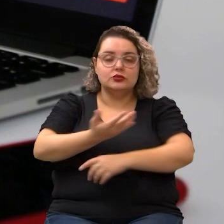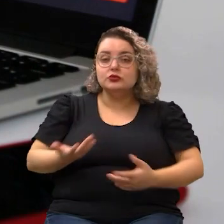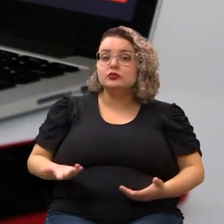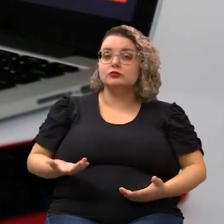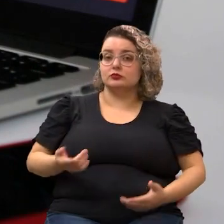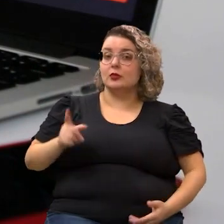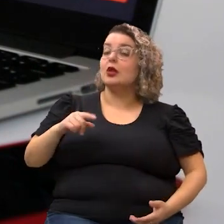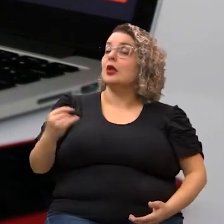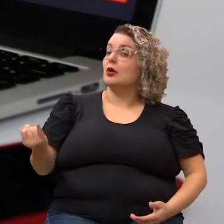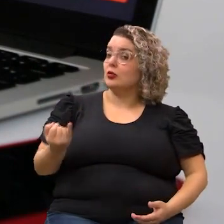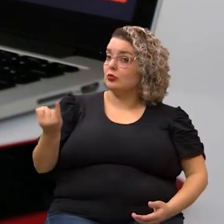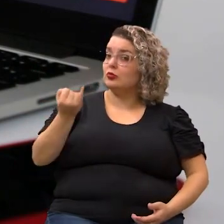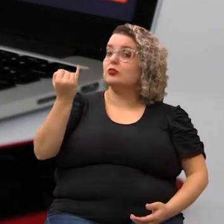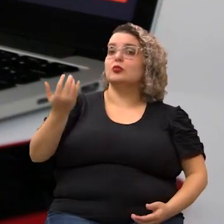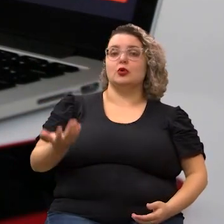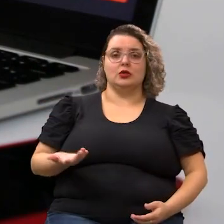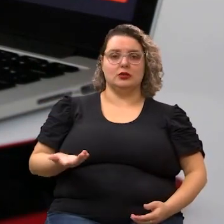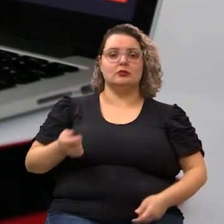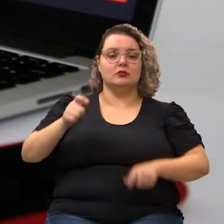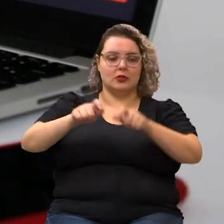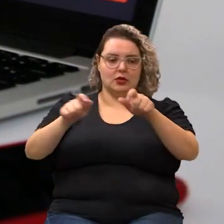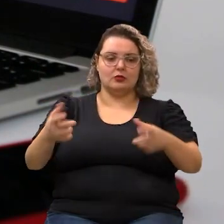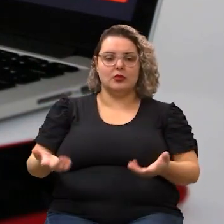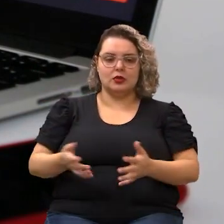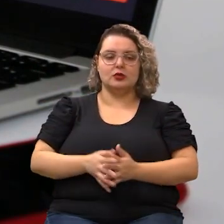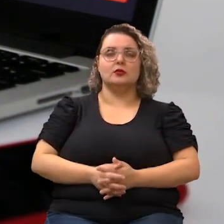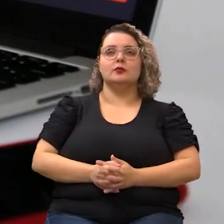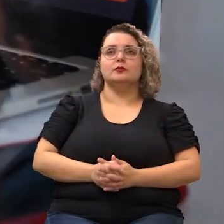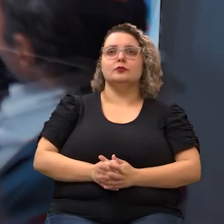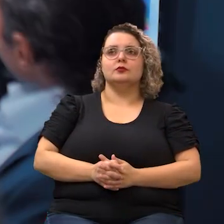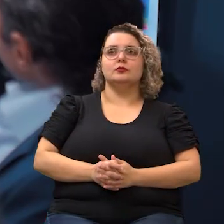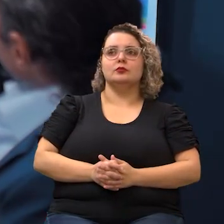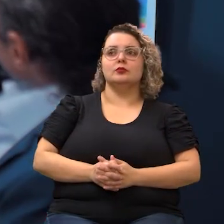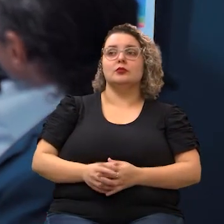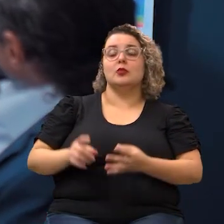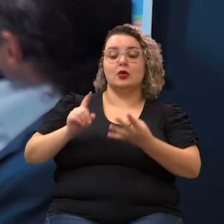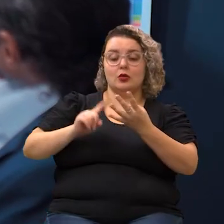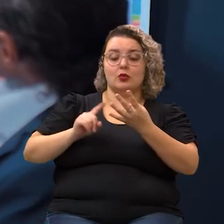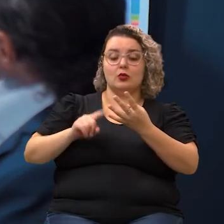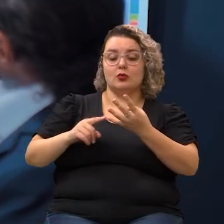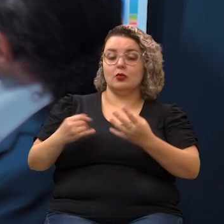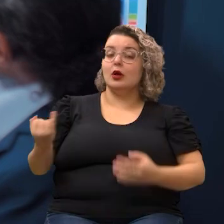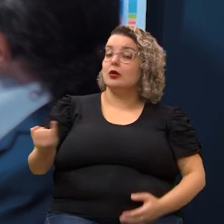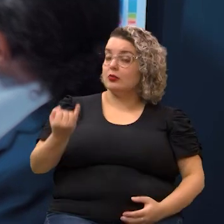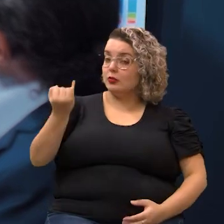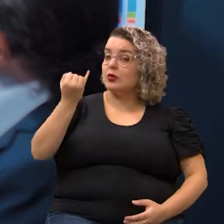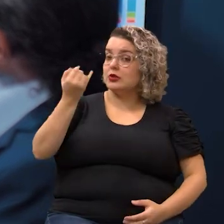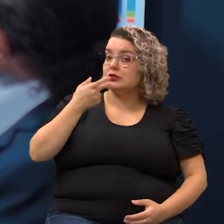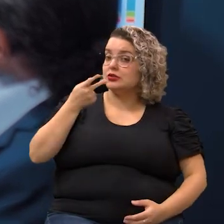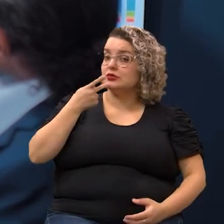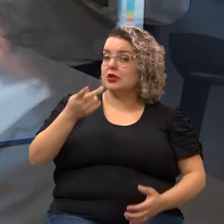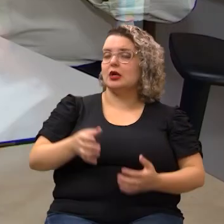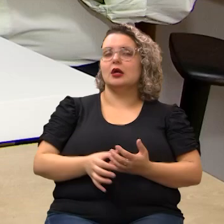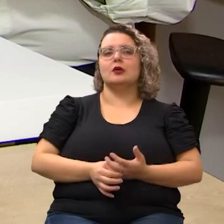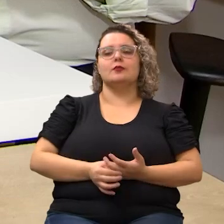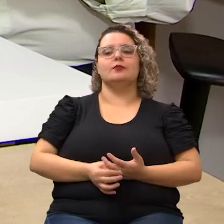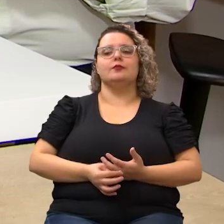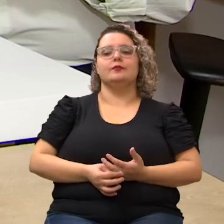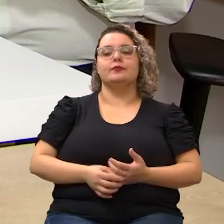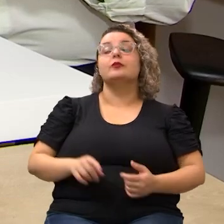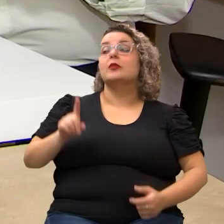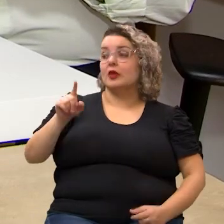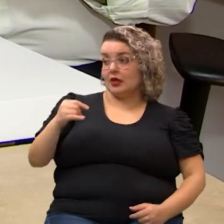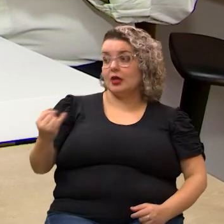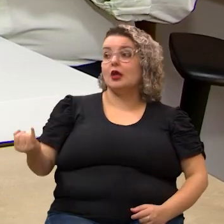infraestrutura. Então, isso é extremamente importante para as pessoas. E um quarto impacto que eu gostaria de destacar, que